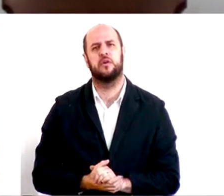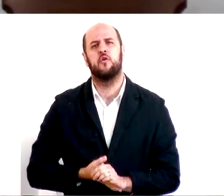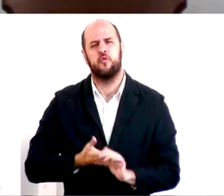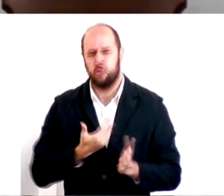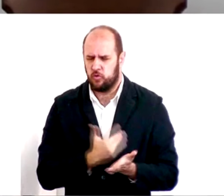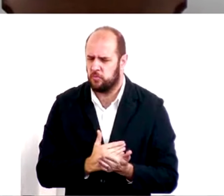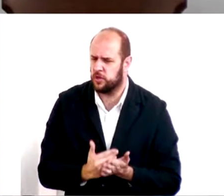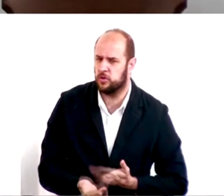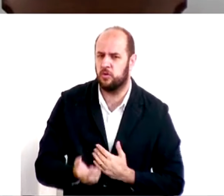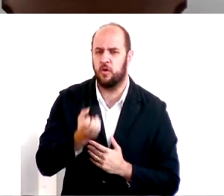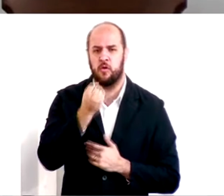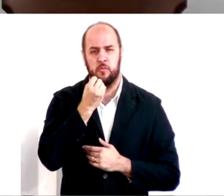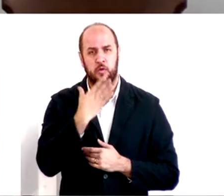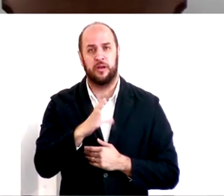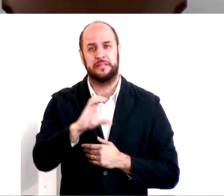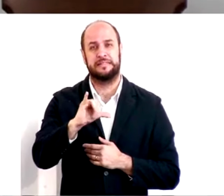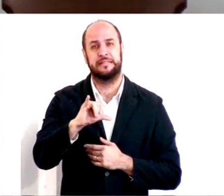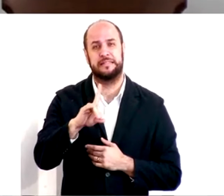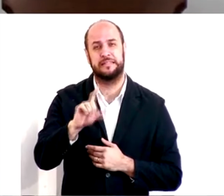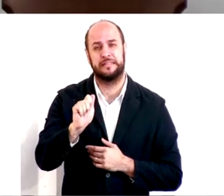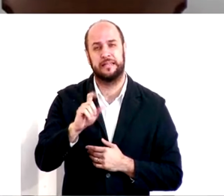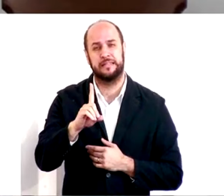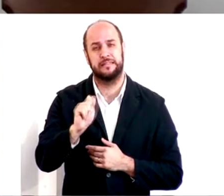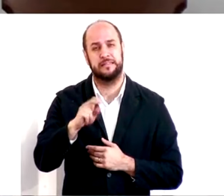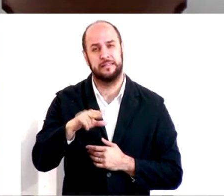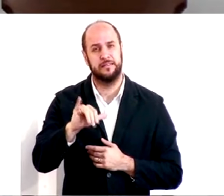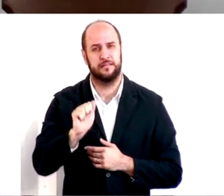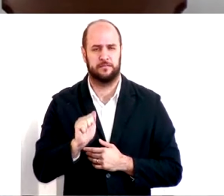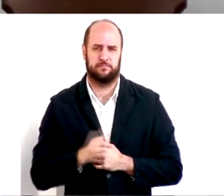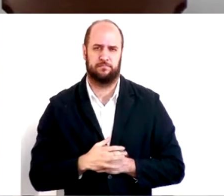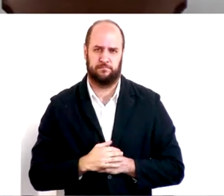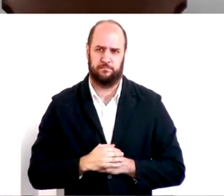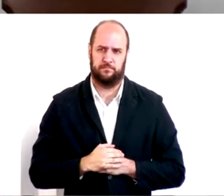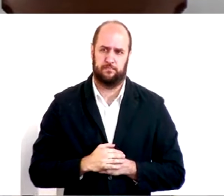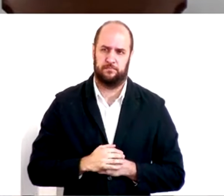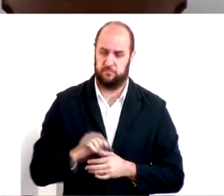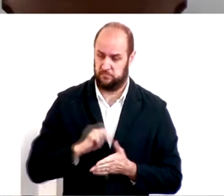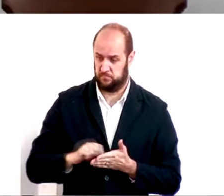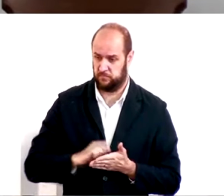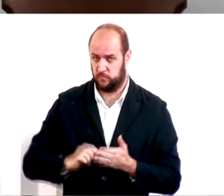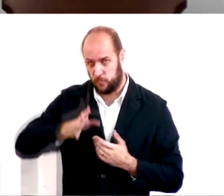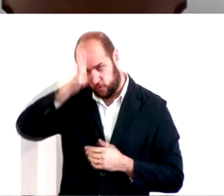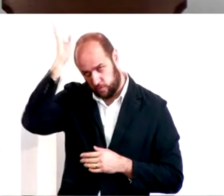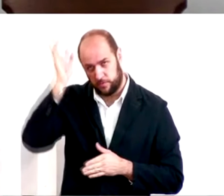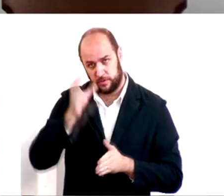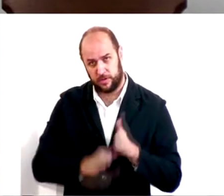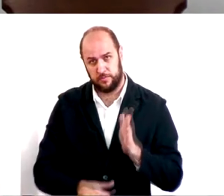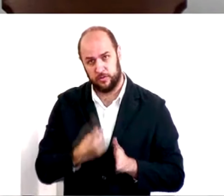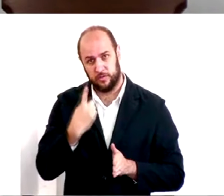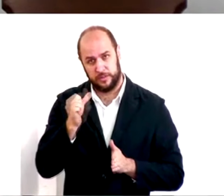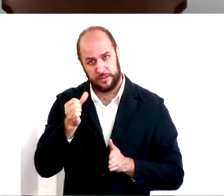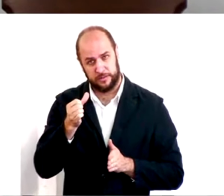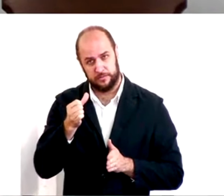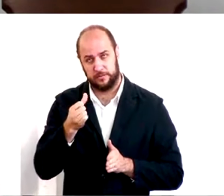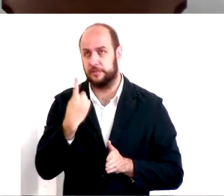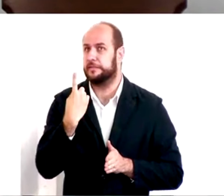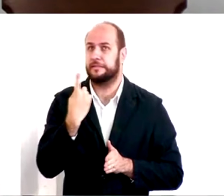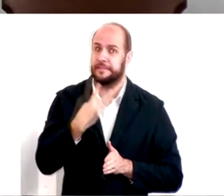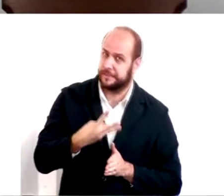boa cidadania é com a oração. Escrevendo aos Romanos, no capítulo 13, está escrito claramente